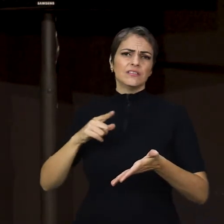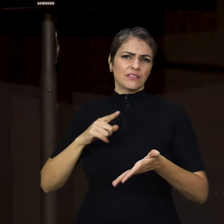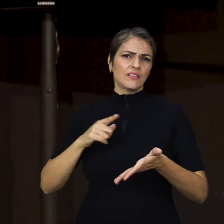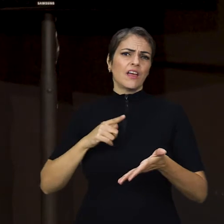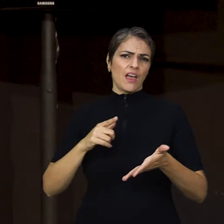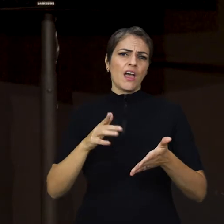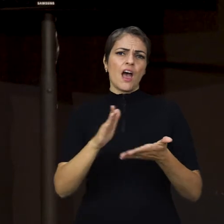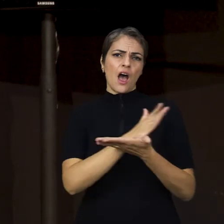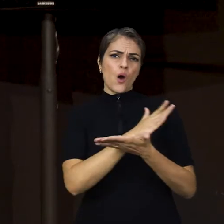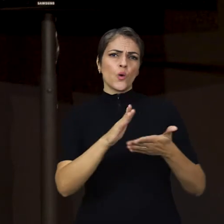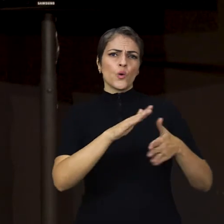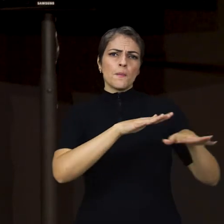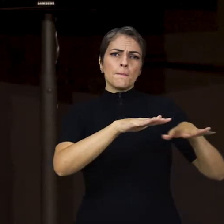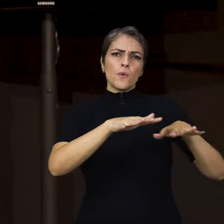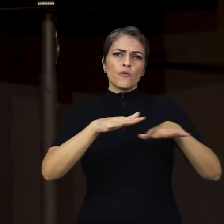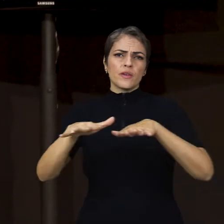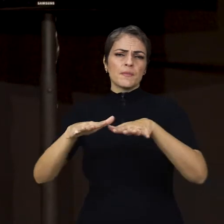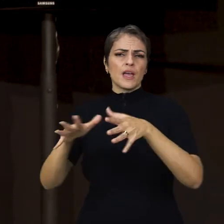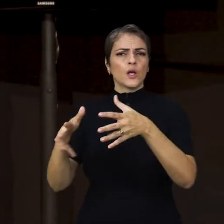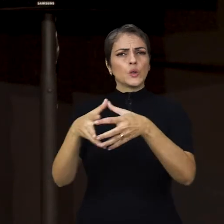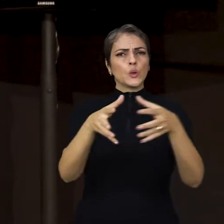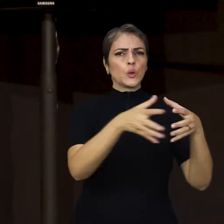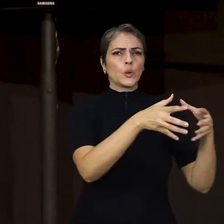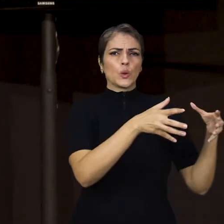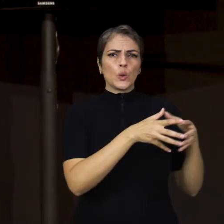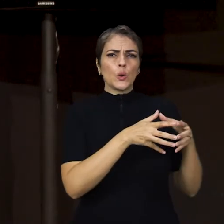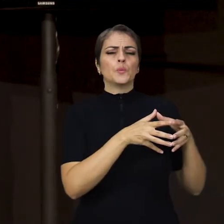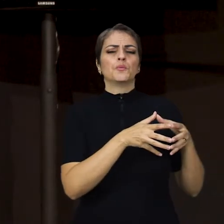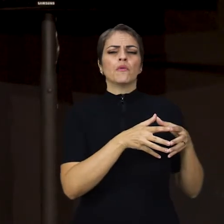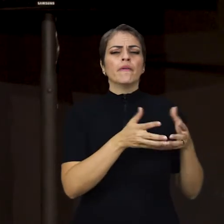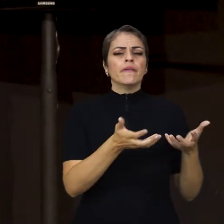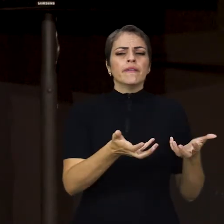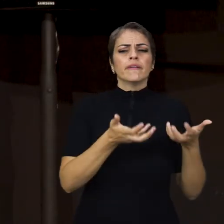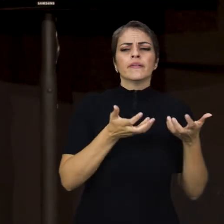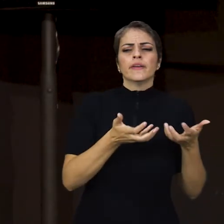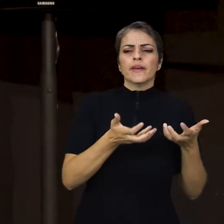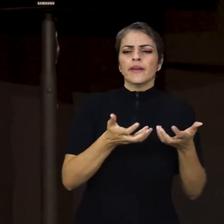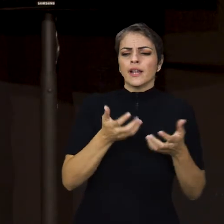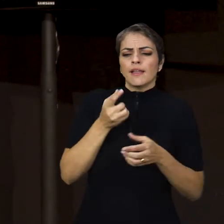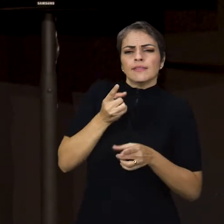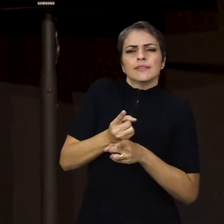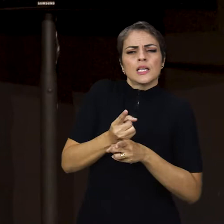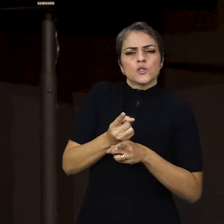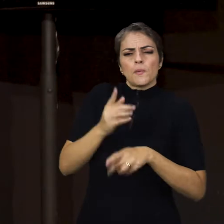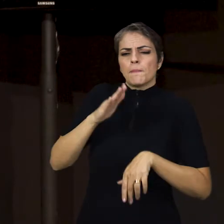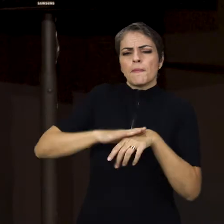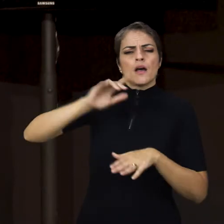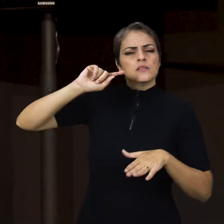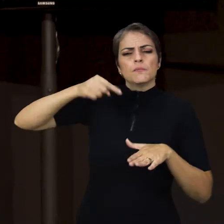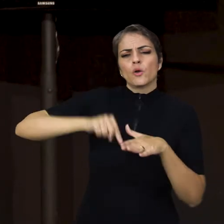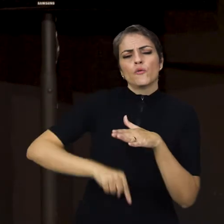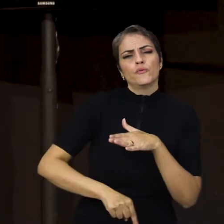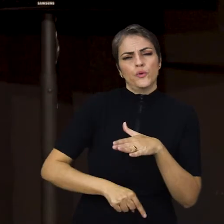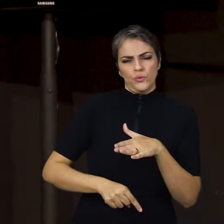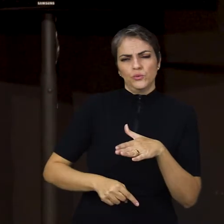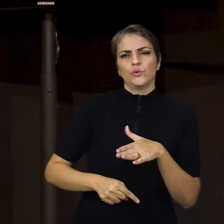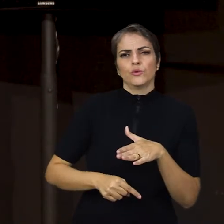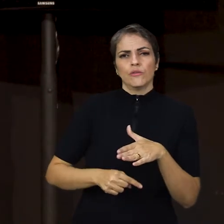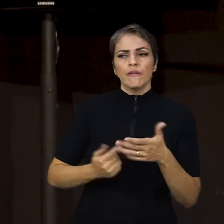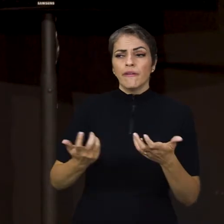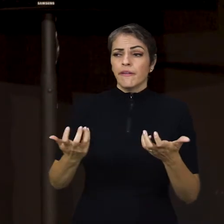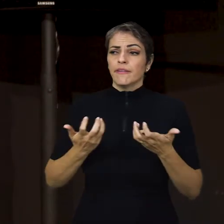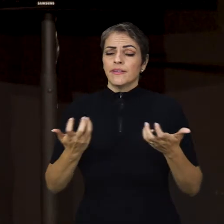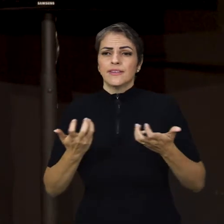para isso, de movimentos e escolas que se propuseram a tentar fazer isso. Nós temos, às vezes, uma tendência